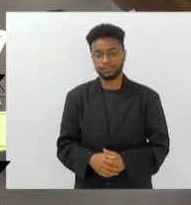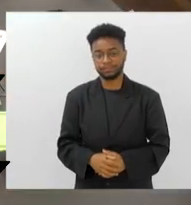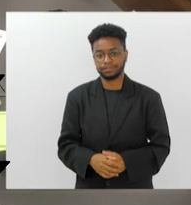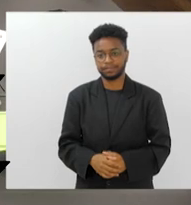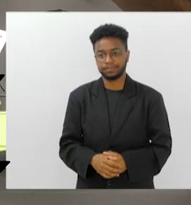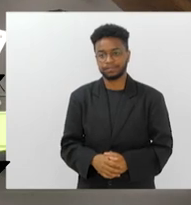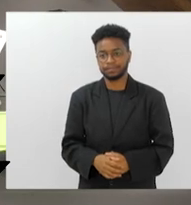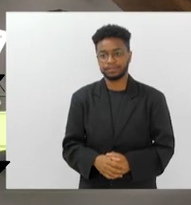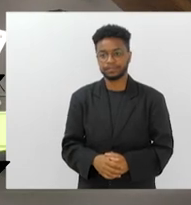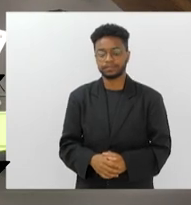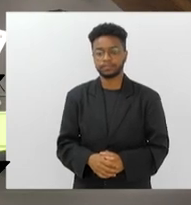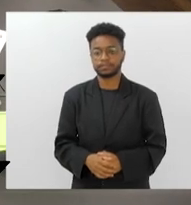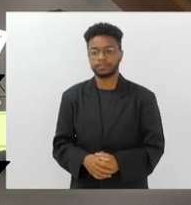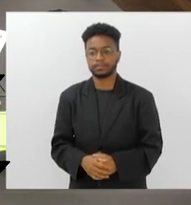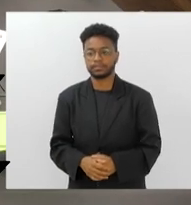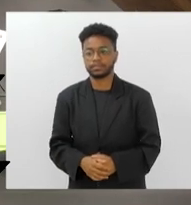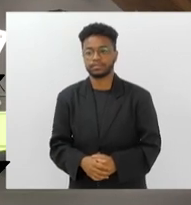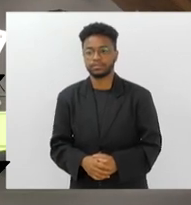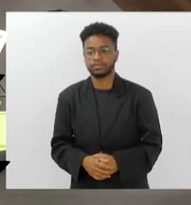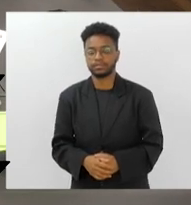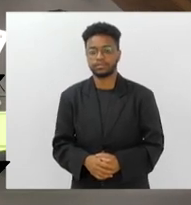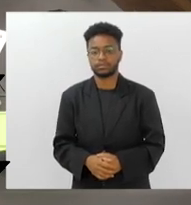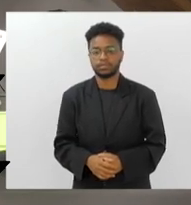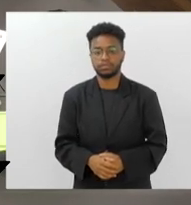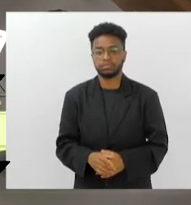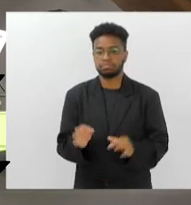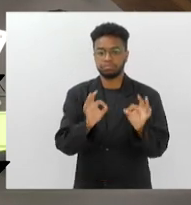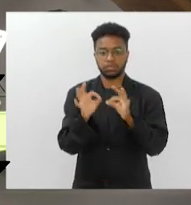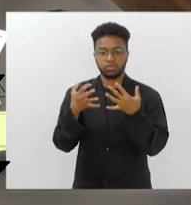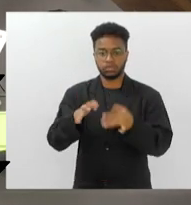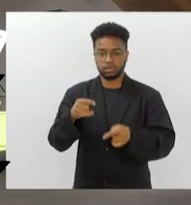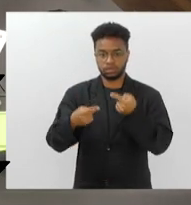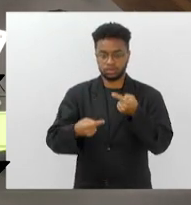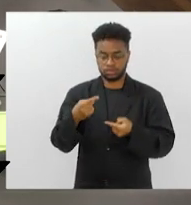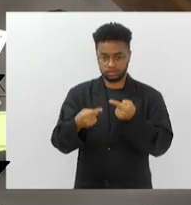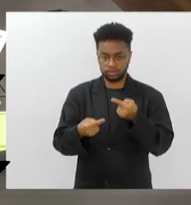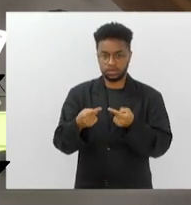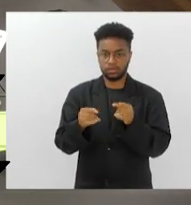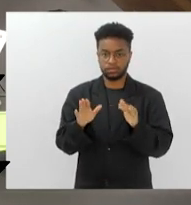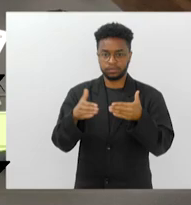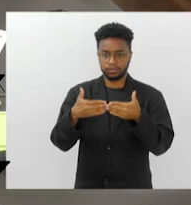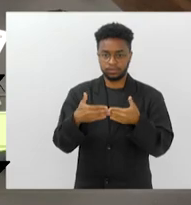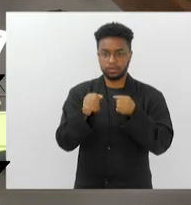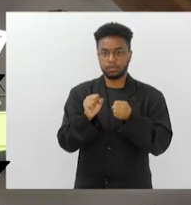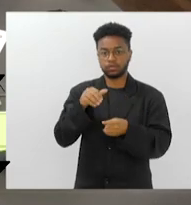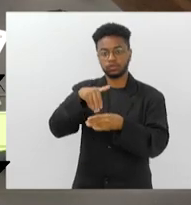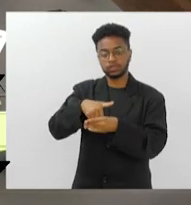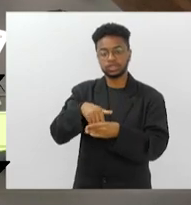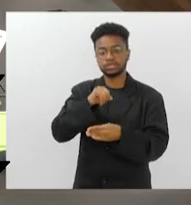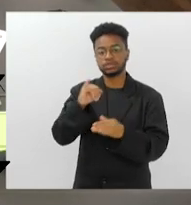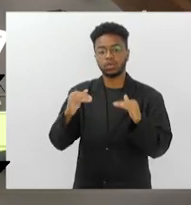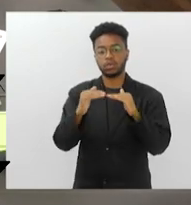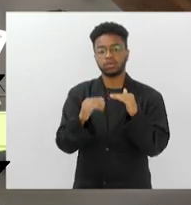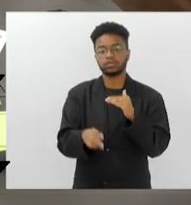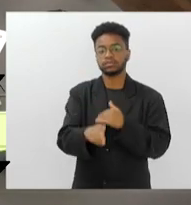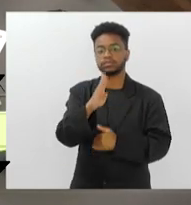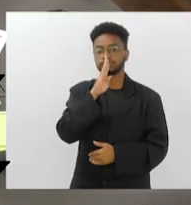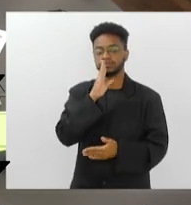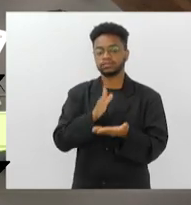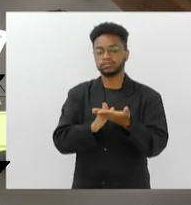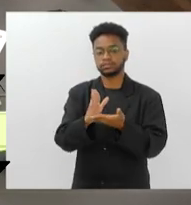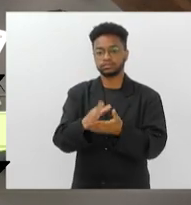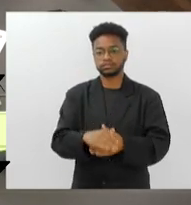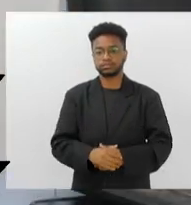bem abo para ele não havendo Quem Queira discutir encerrada a discussão em votação senhores que aprovam permaneçam Como